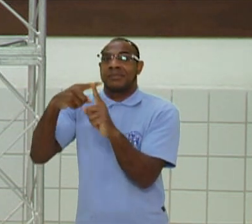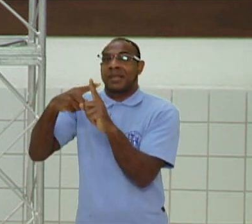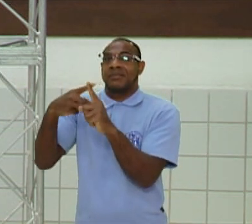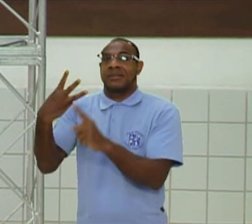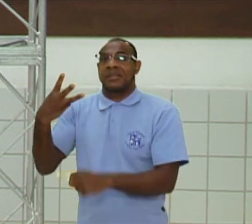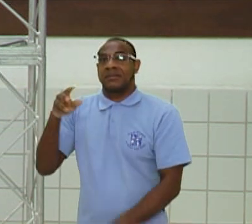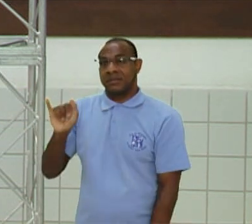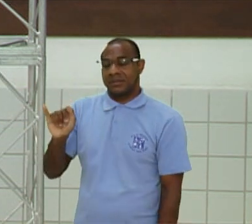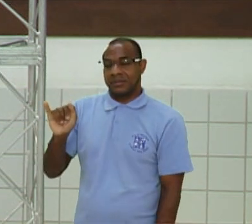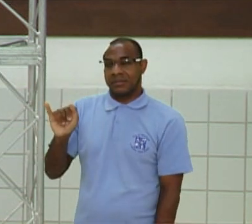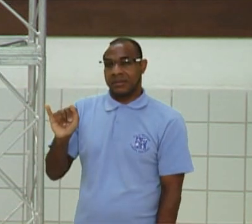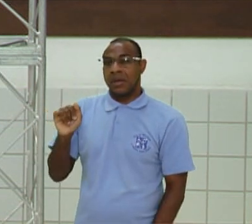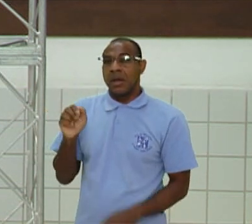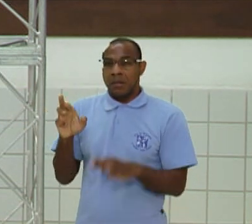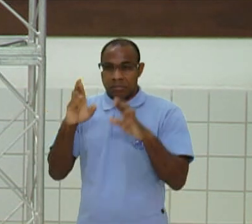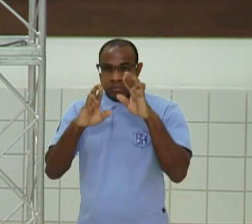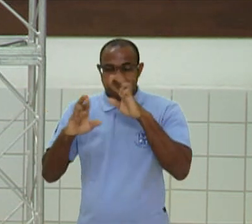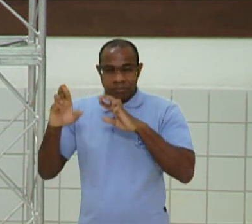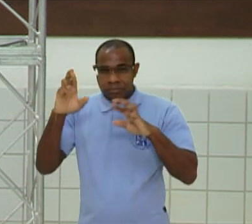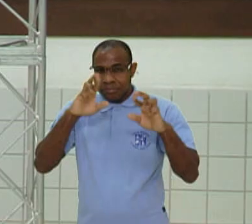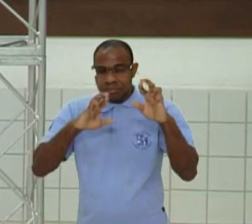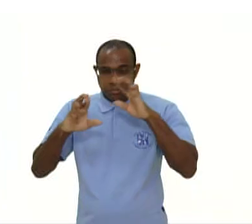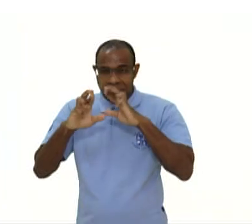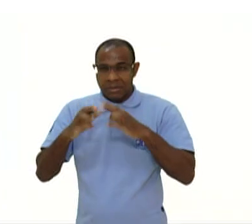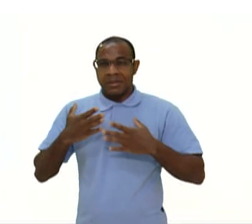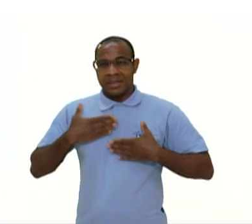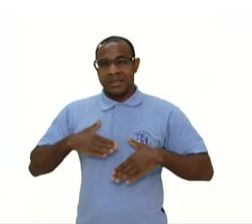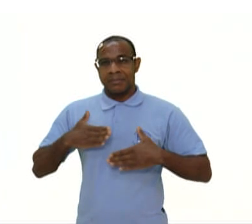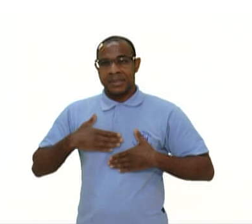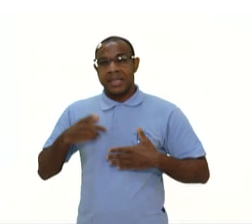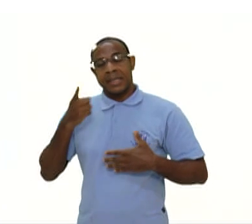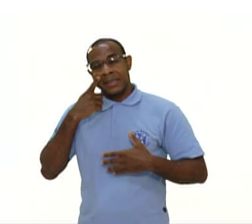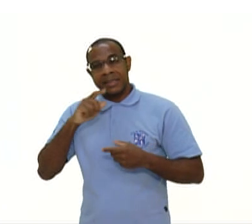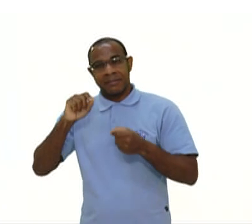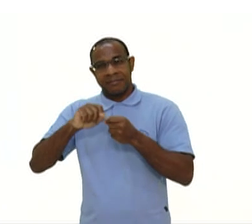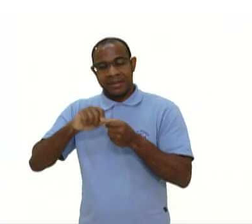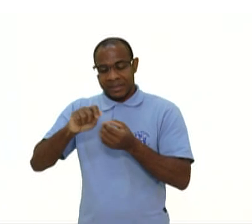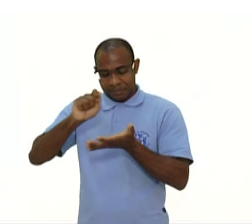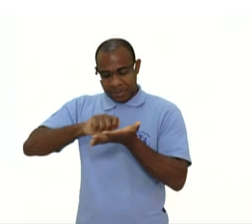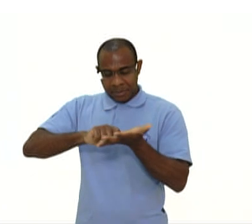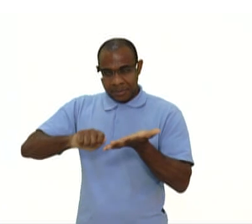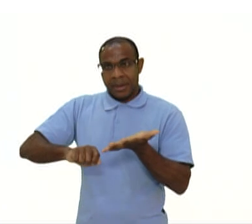na frente e resolvam essa atividade. Eu vou ficar aqui aguardando vocês.